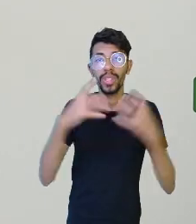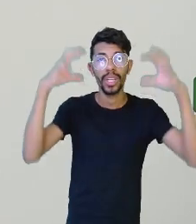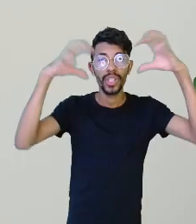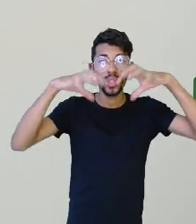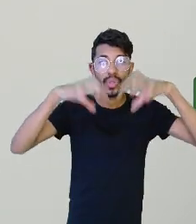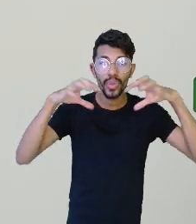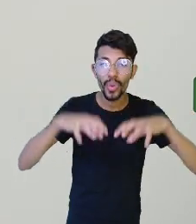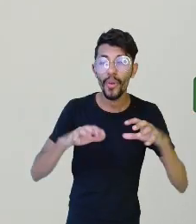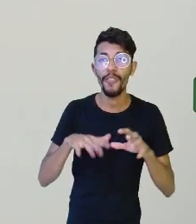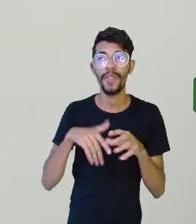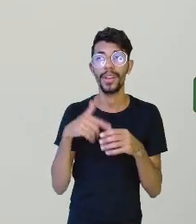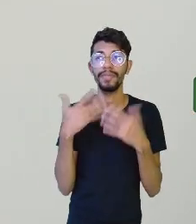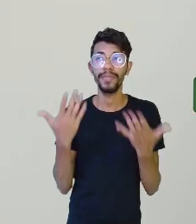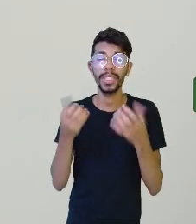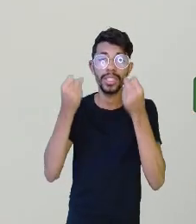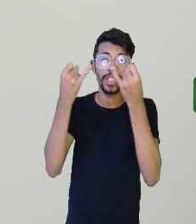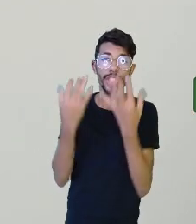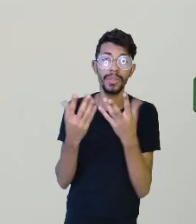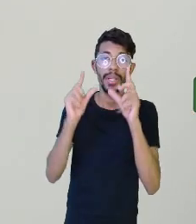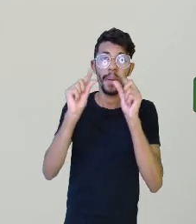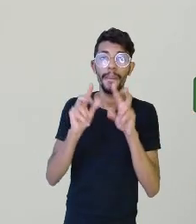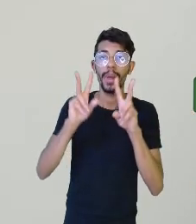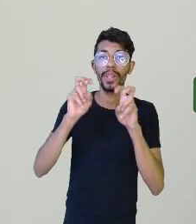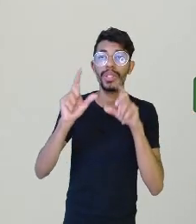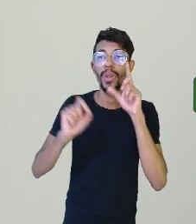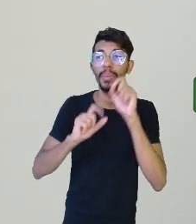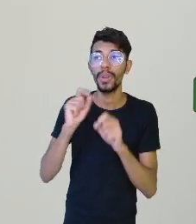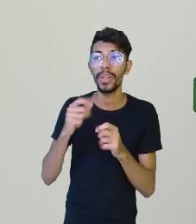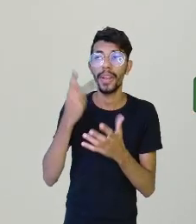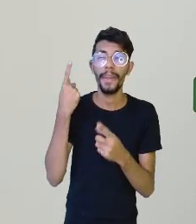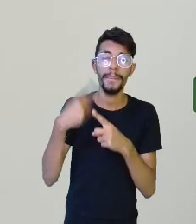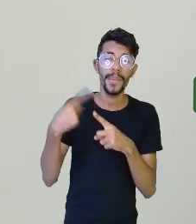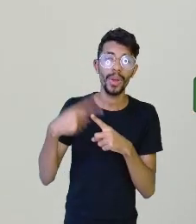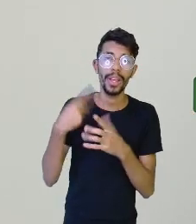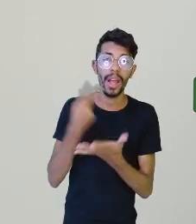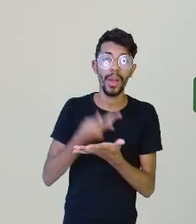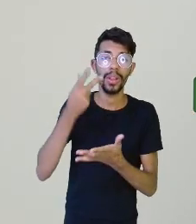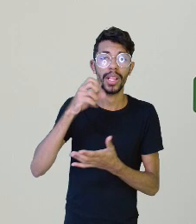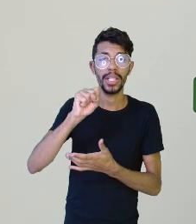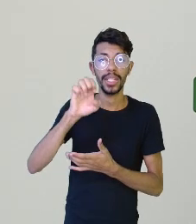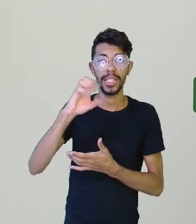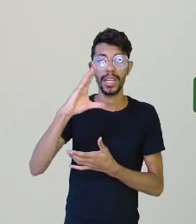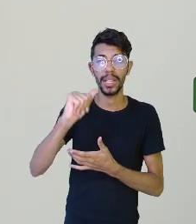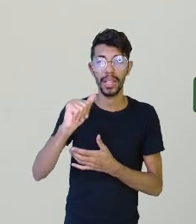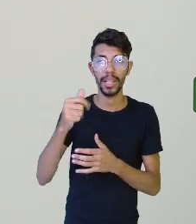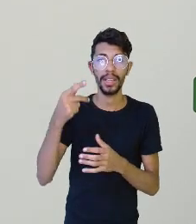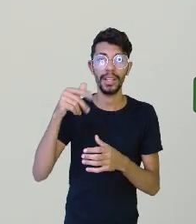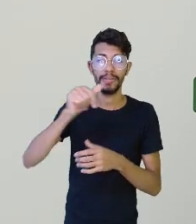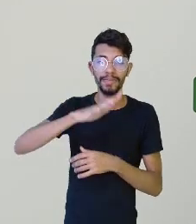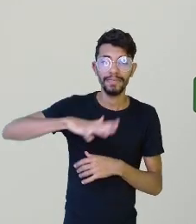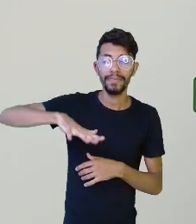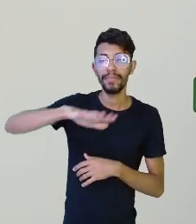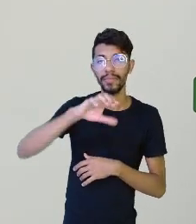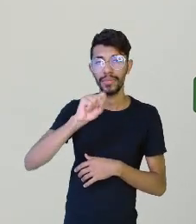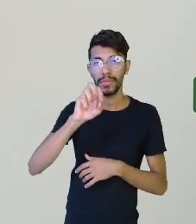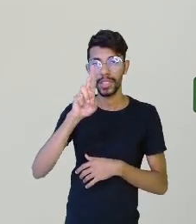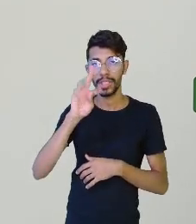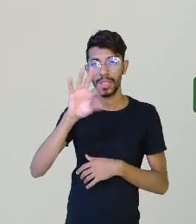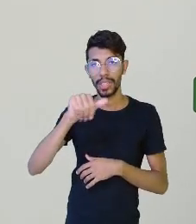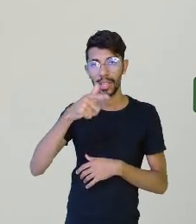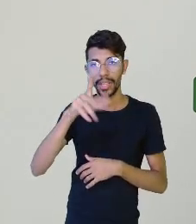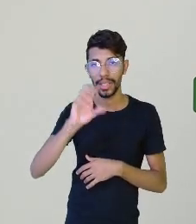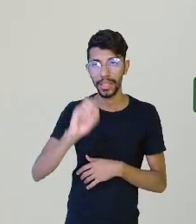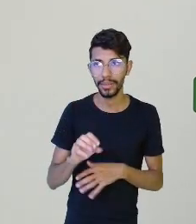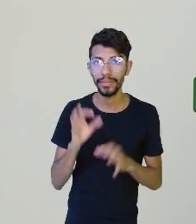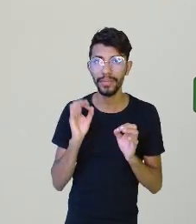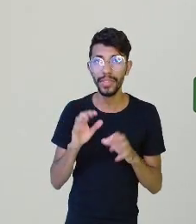aí está um pouco a explicação do porquê acontece a seca no sertão nordestino. Claro que essa